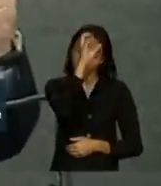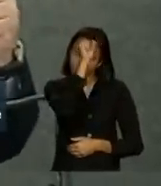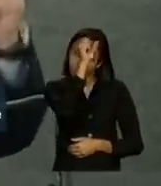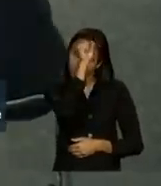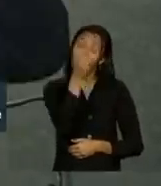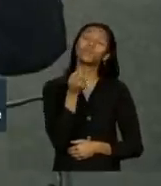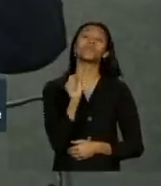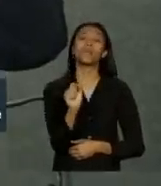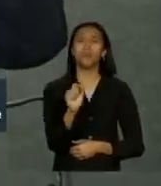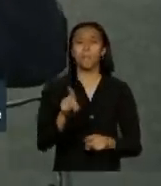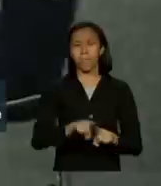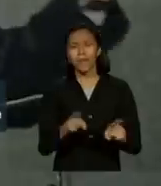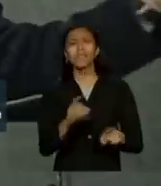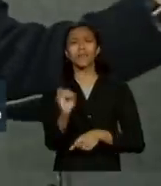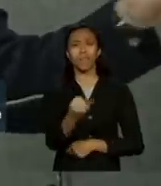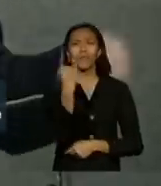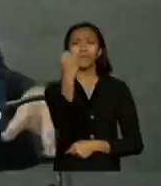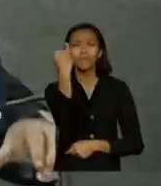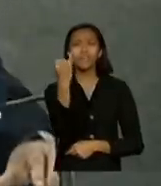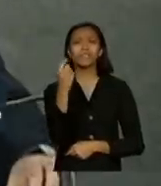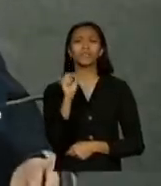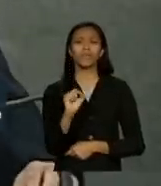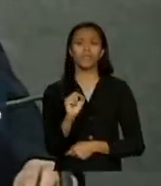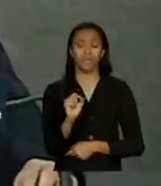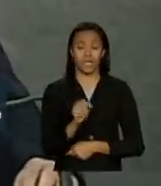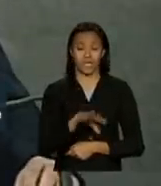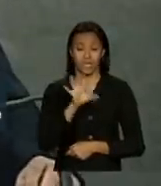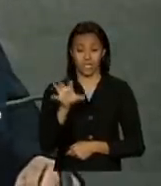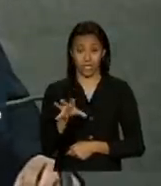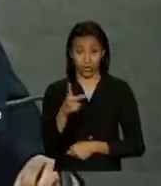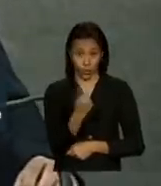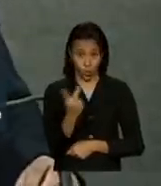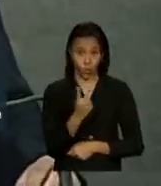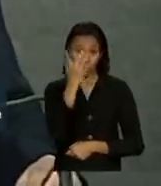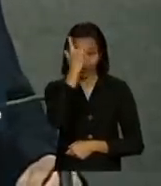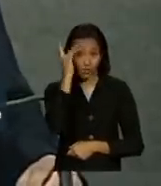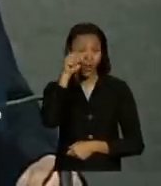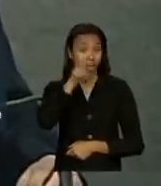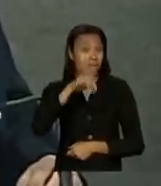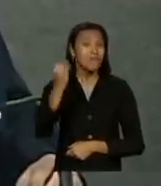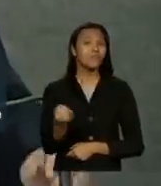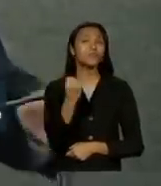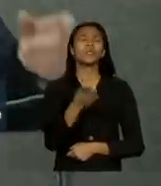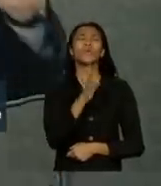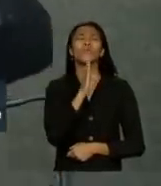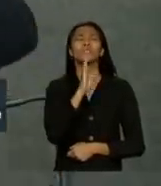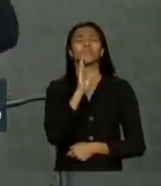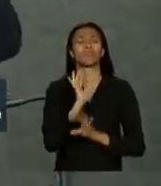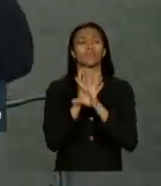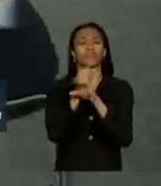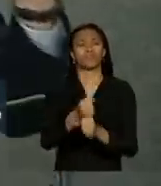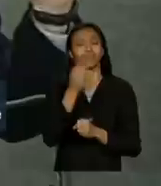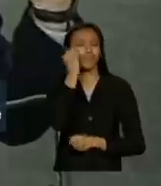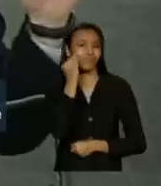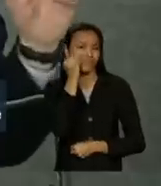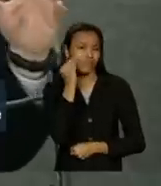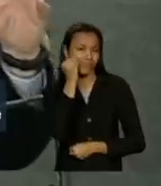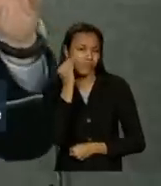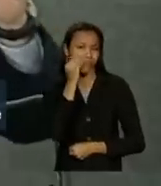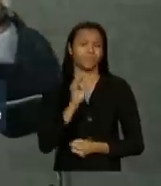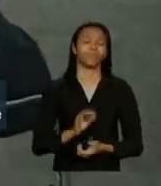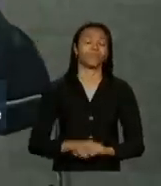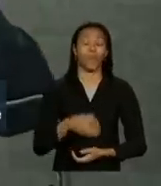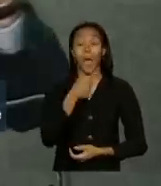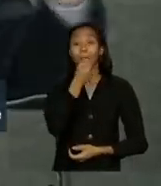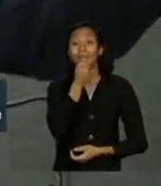dotd é muito importante então esses dois membros São pessoas que TM uma ampla vivência a piada me esqueci de contar para